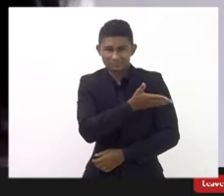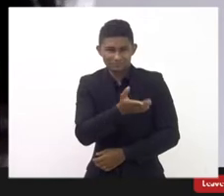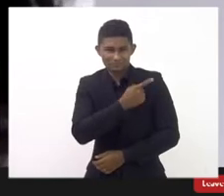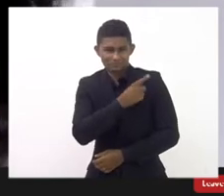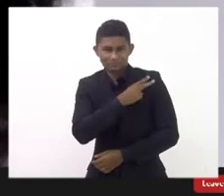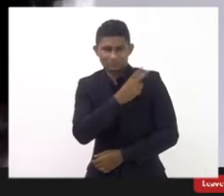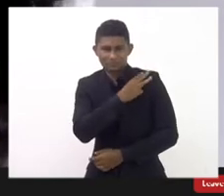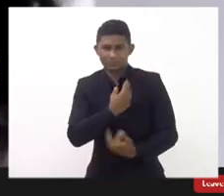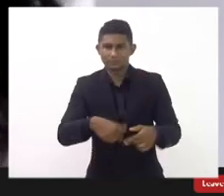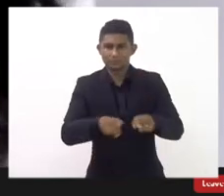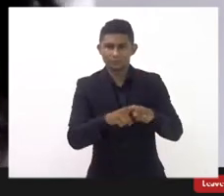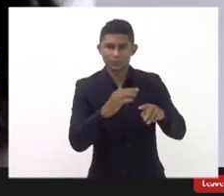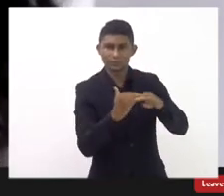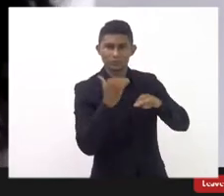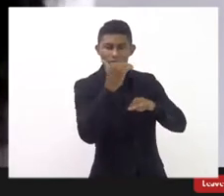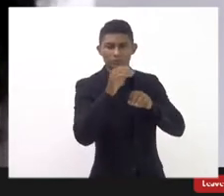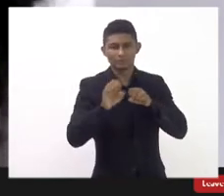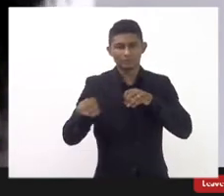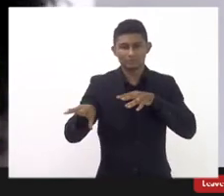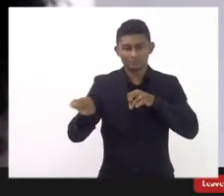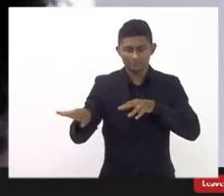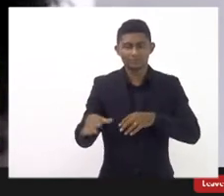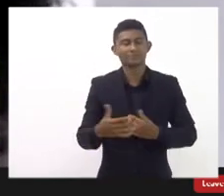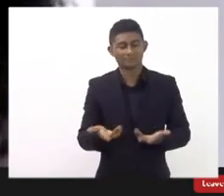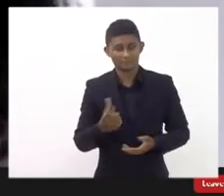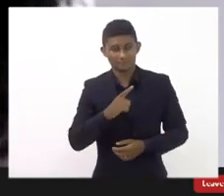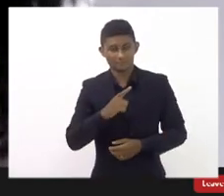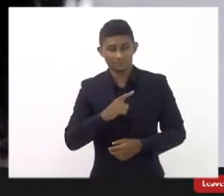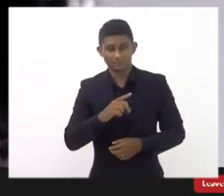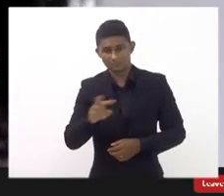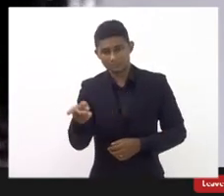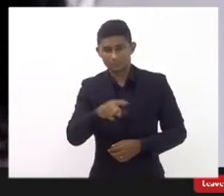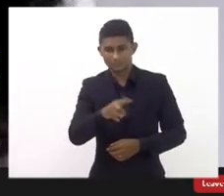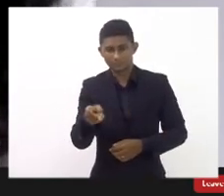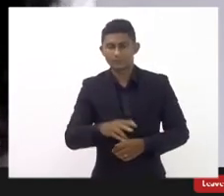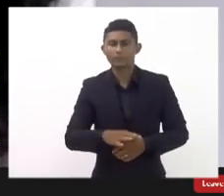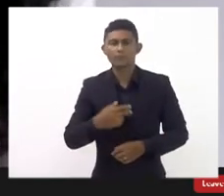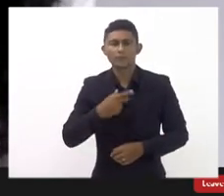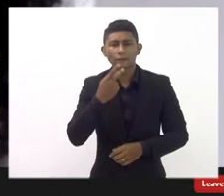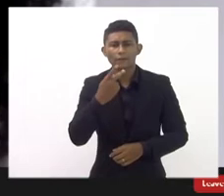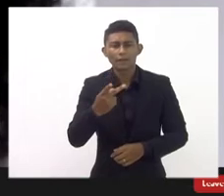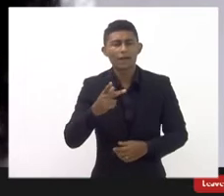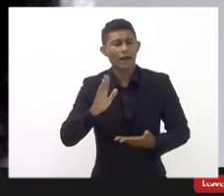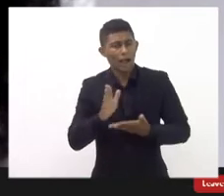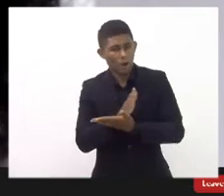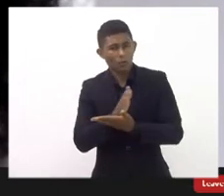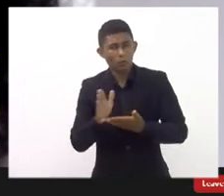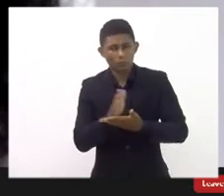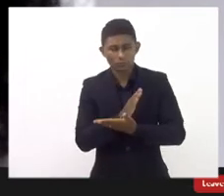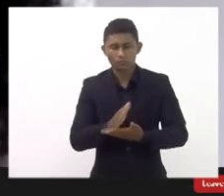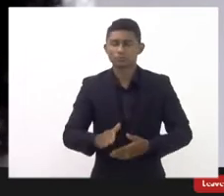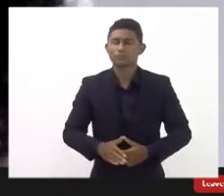estudantes que recebemos são do subsequente, né? E eu queria falar, assim, algumas coisas que podem